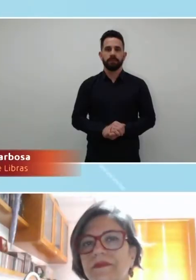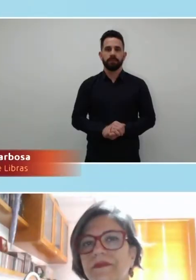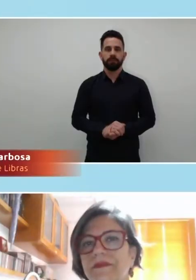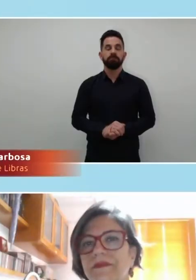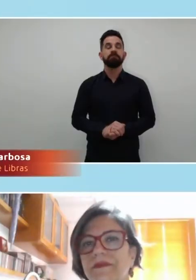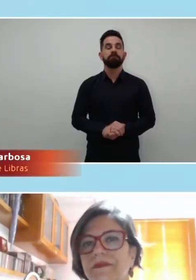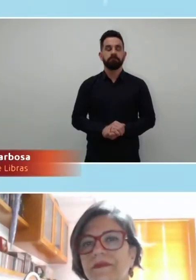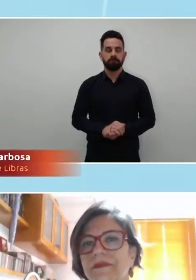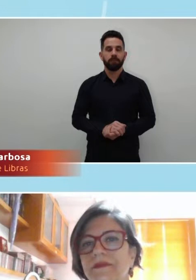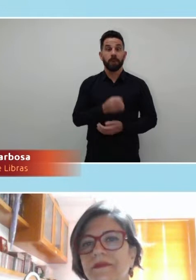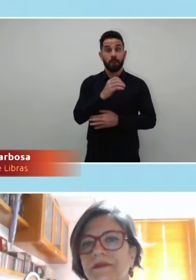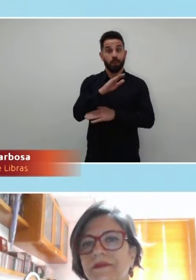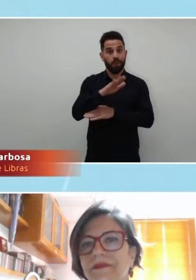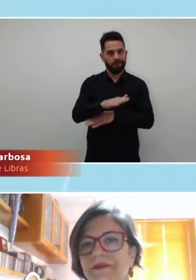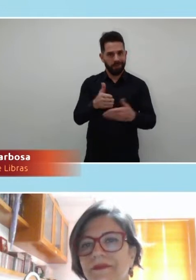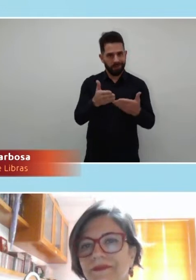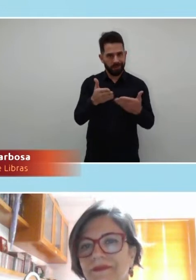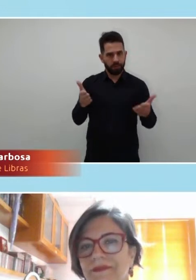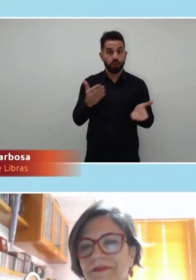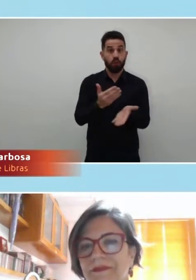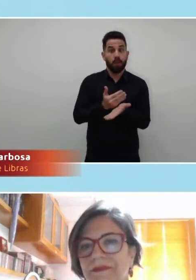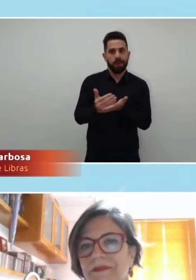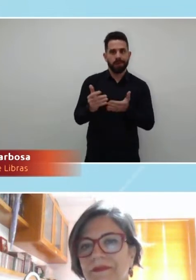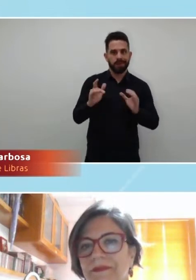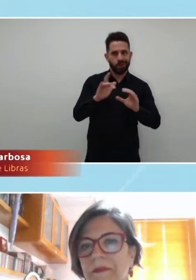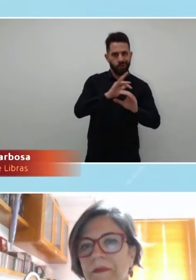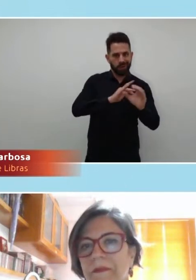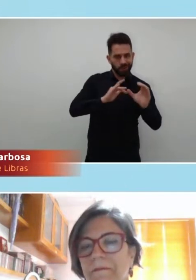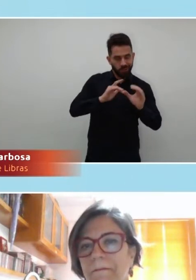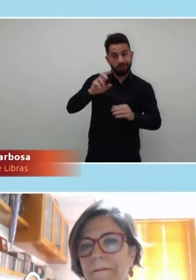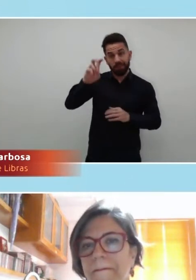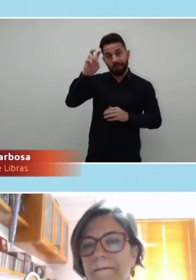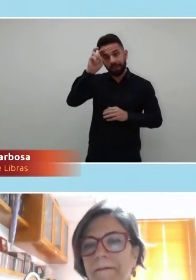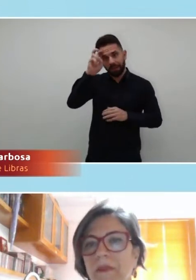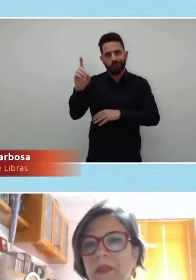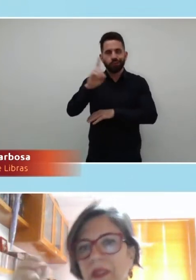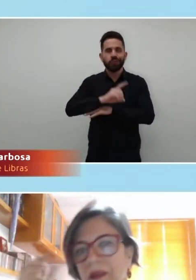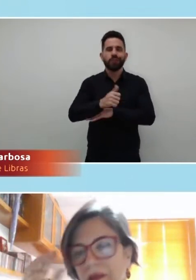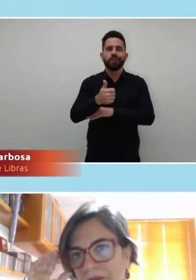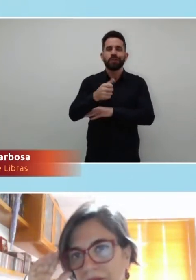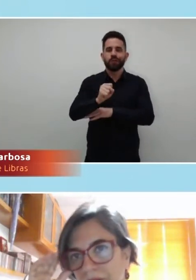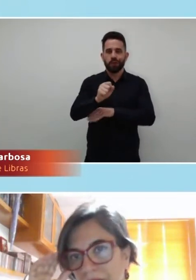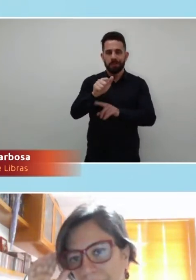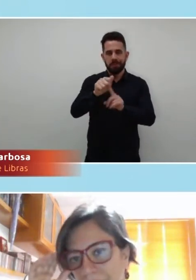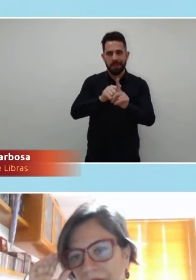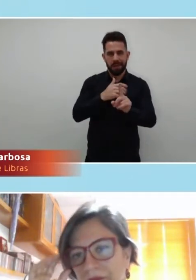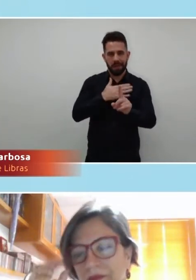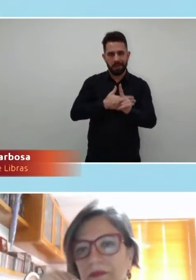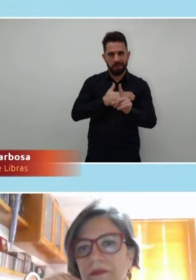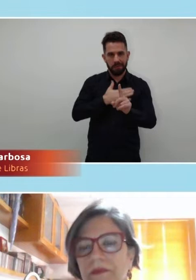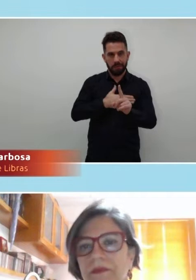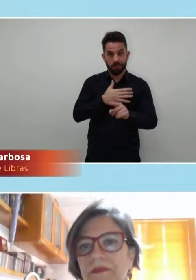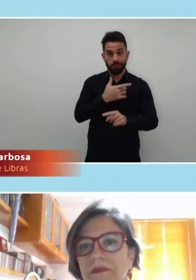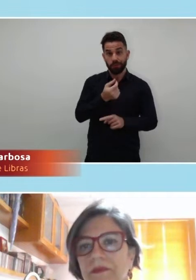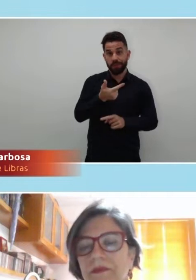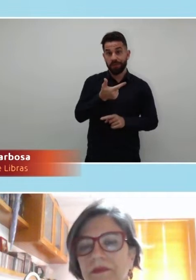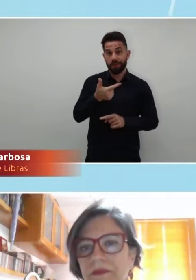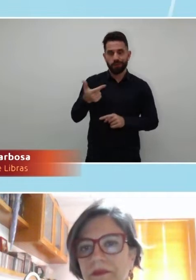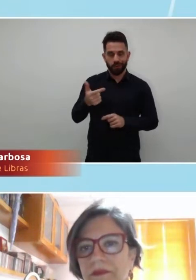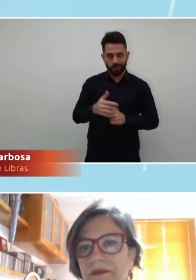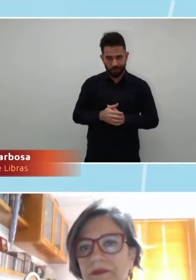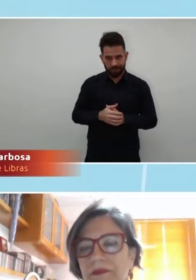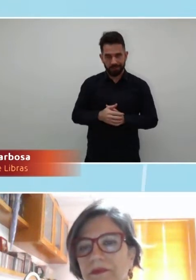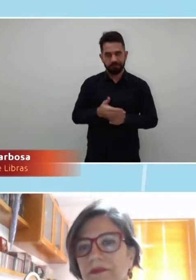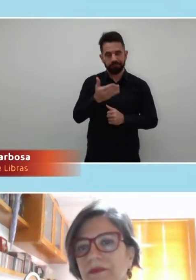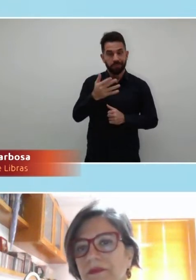Boa tarde. Está começando Conexões dessa quinta-feira, dia 18 de agosto de 2022. Eu sou Camila